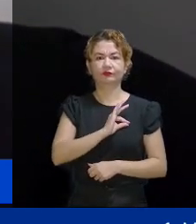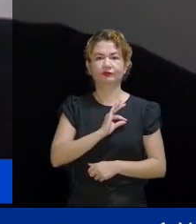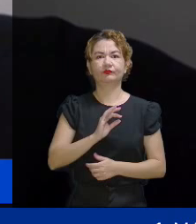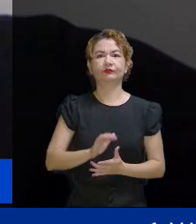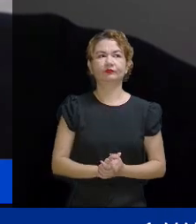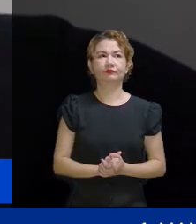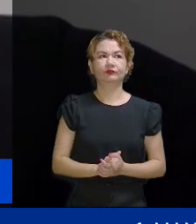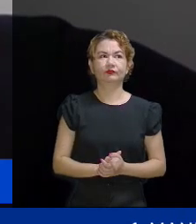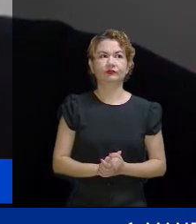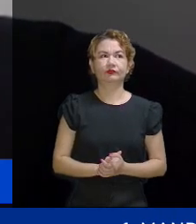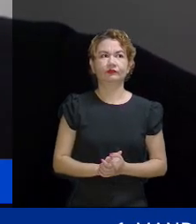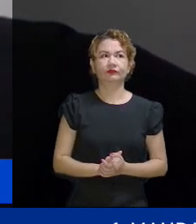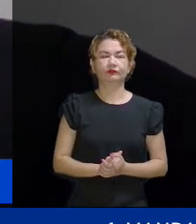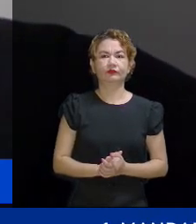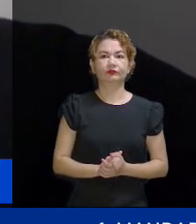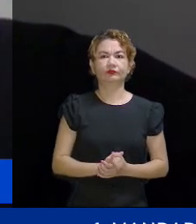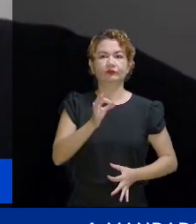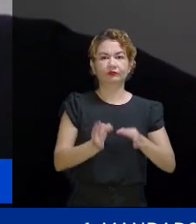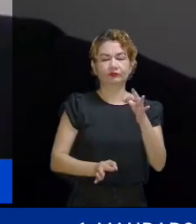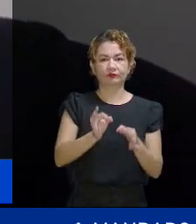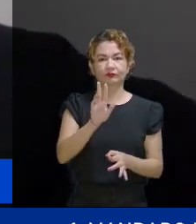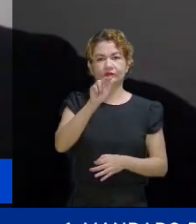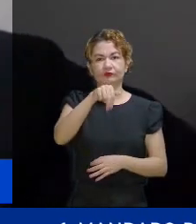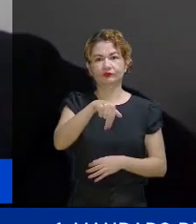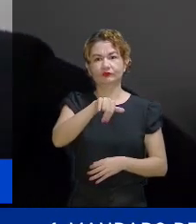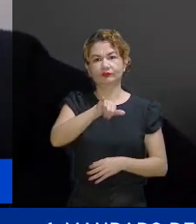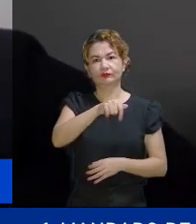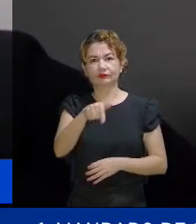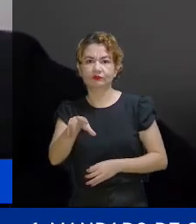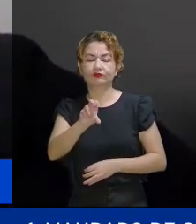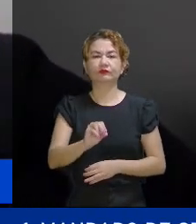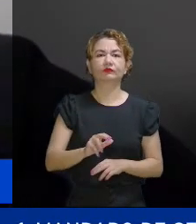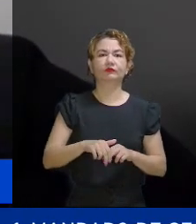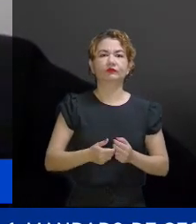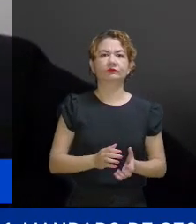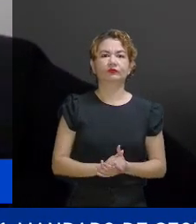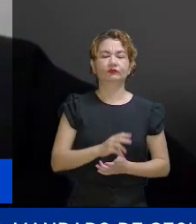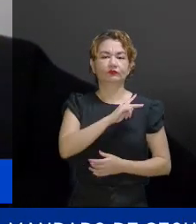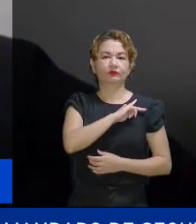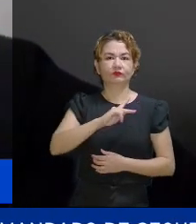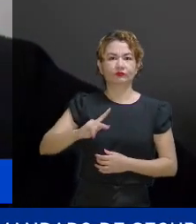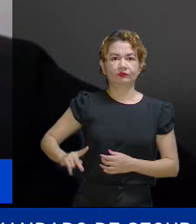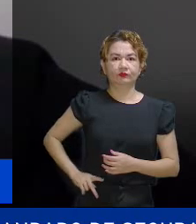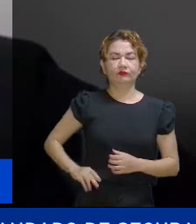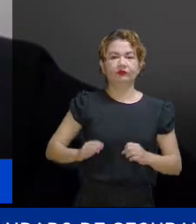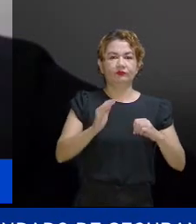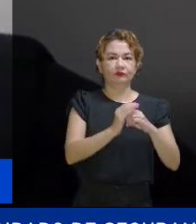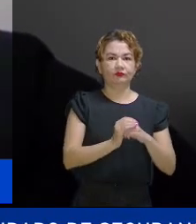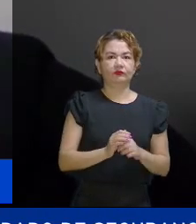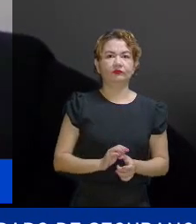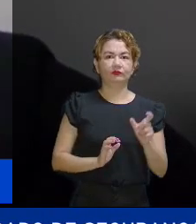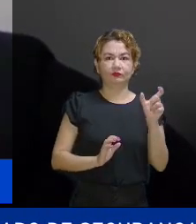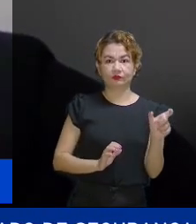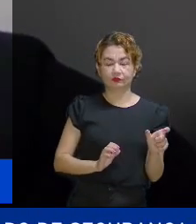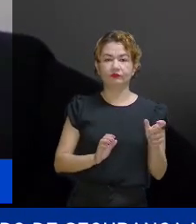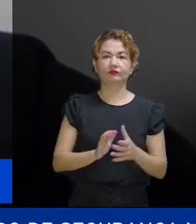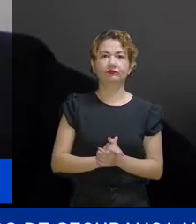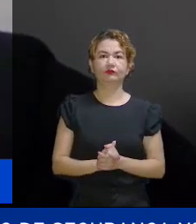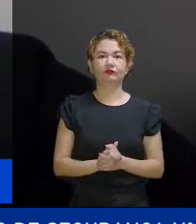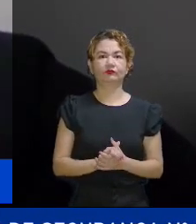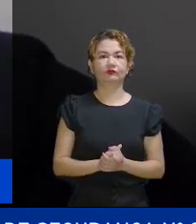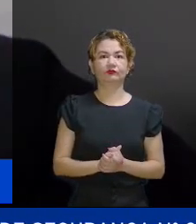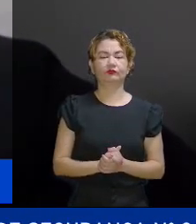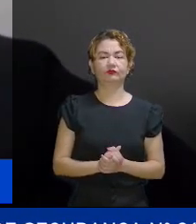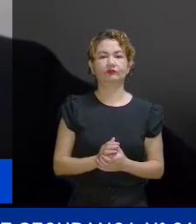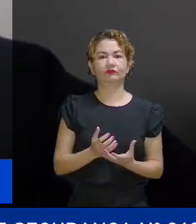escanoada, grisalha, curta. Usa óculos de armação escura e traz toga preta. Presidente do Tribunal Regional Eleitoral do Amapá, Na barra